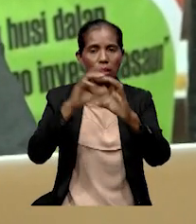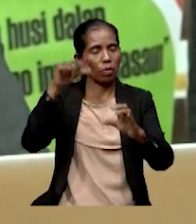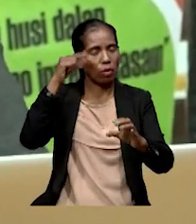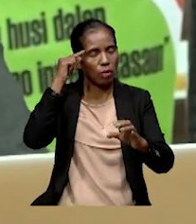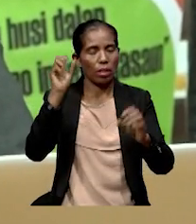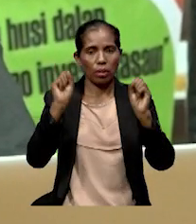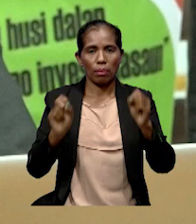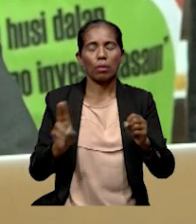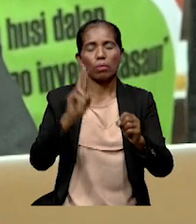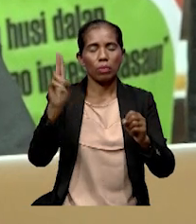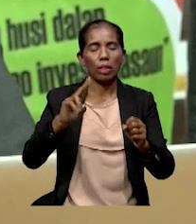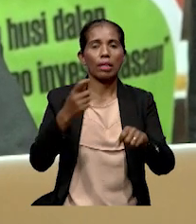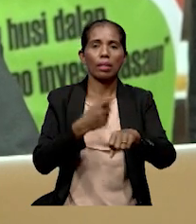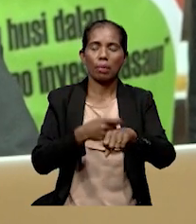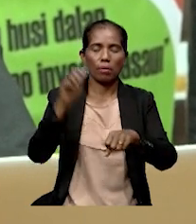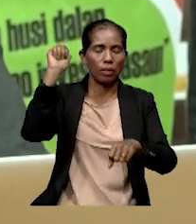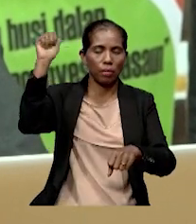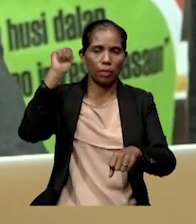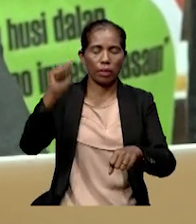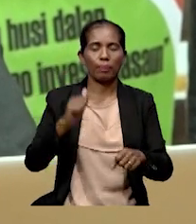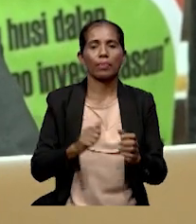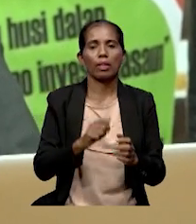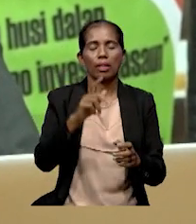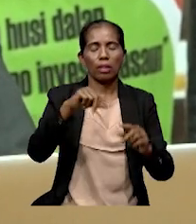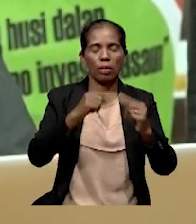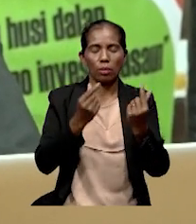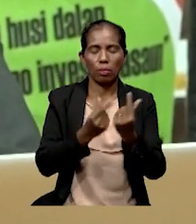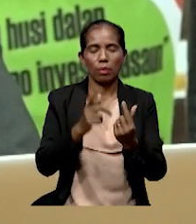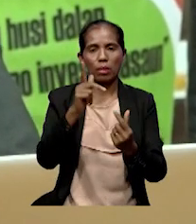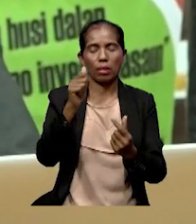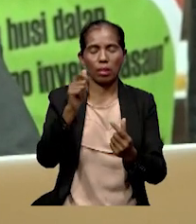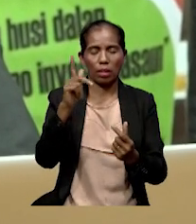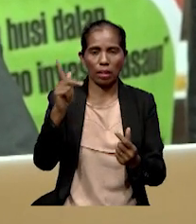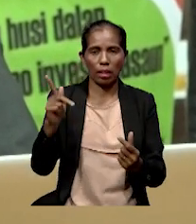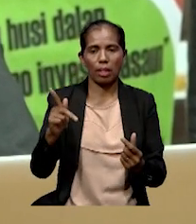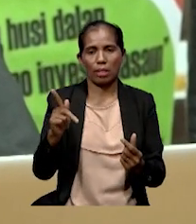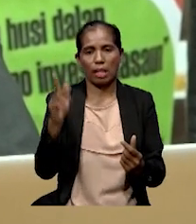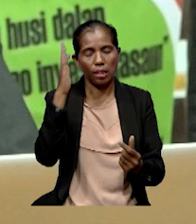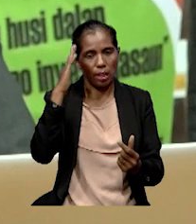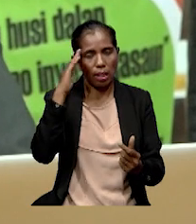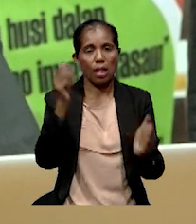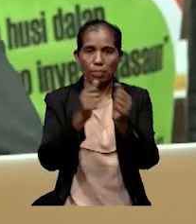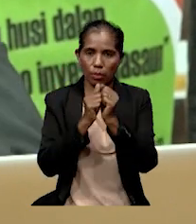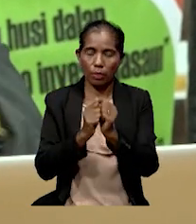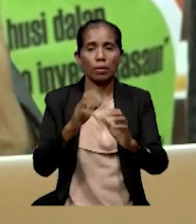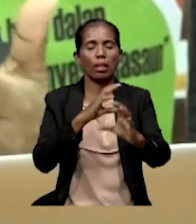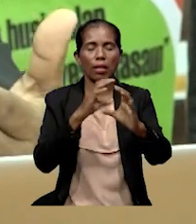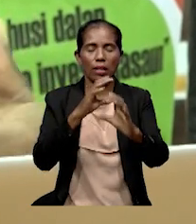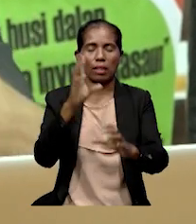Careta Estado sirané, equipa CAC de teta, hamuto nen, nebe, para